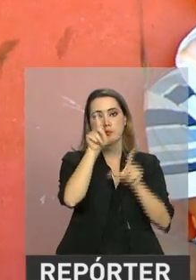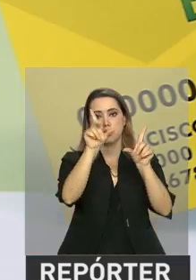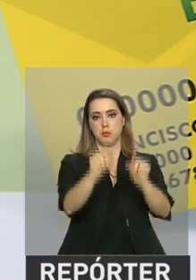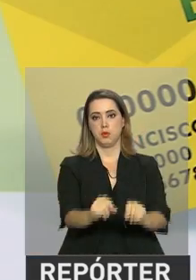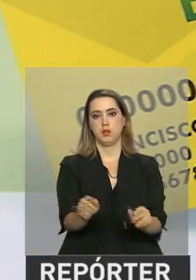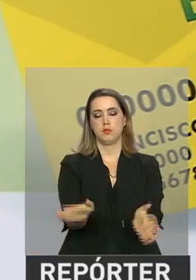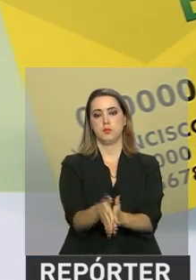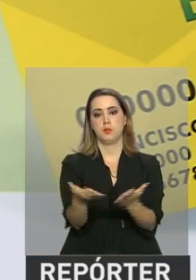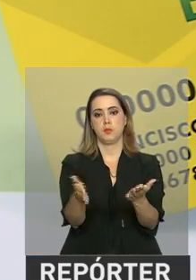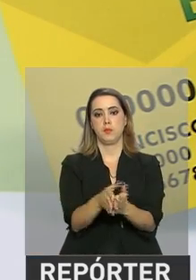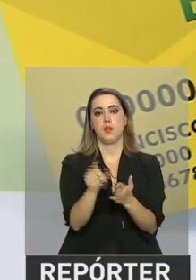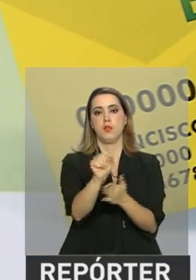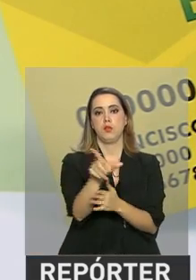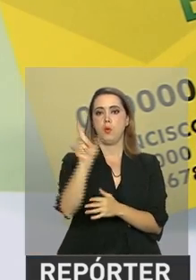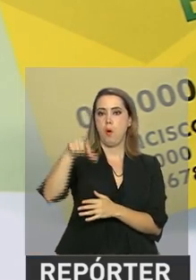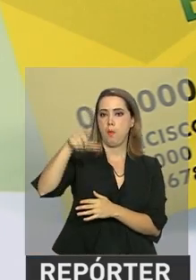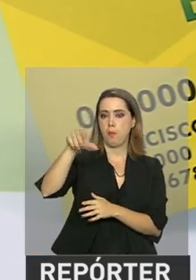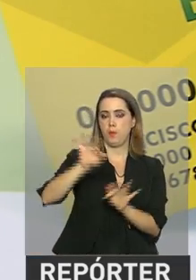pobreza com o programa Bolsa Família